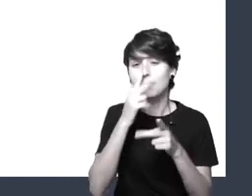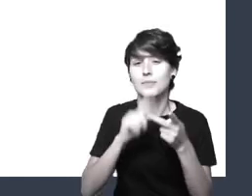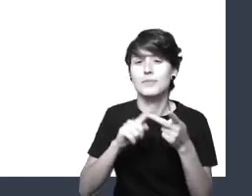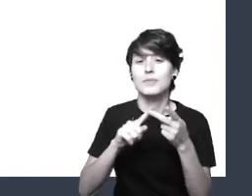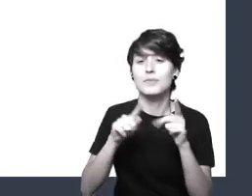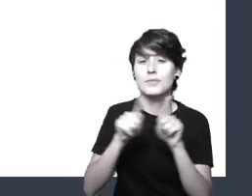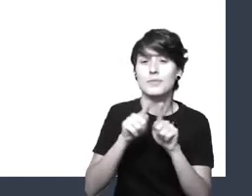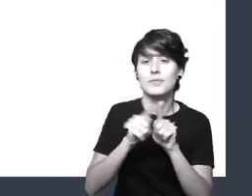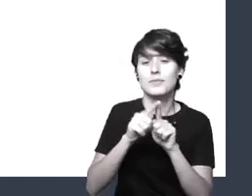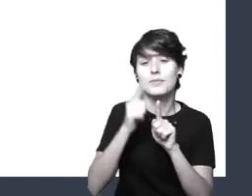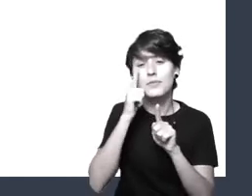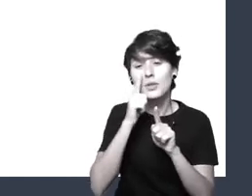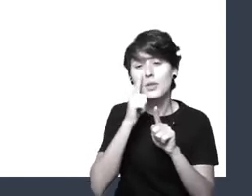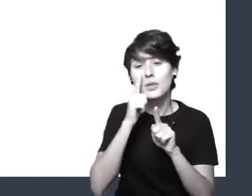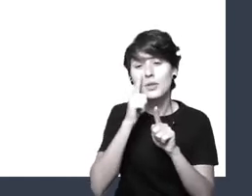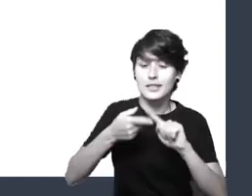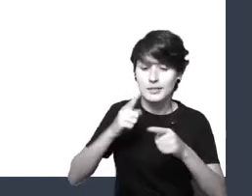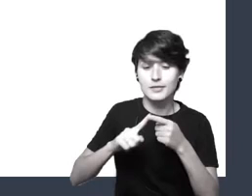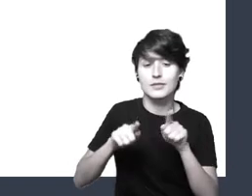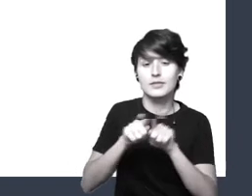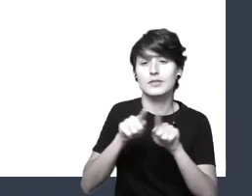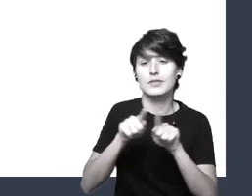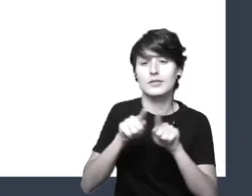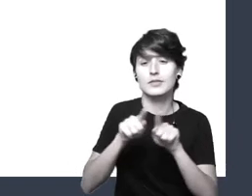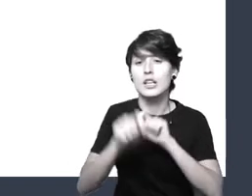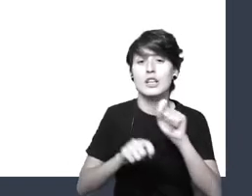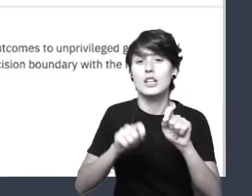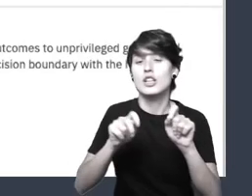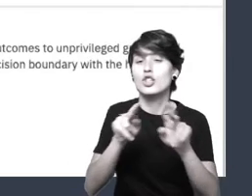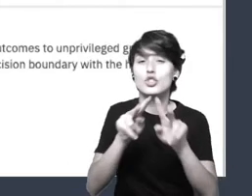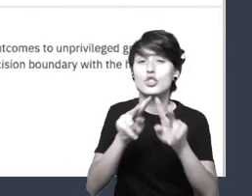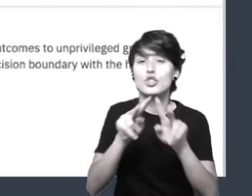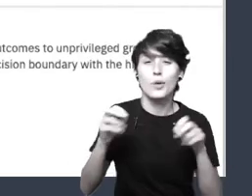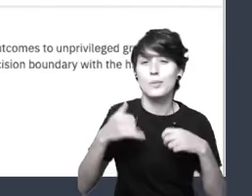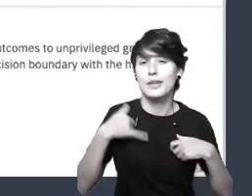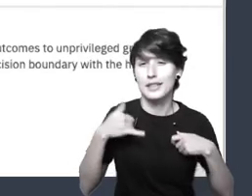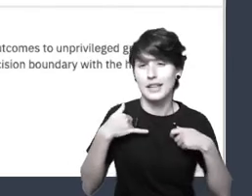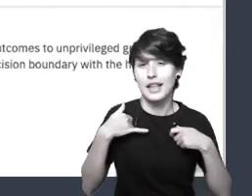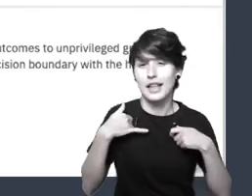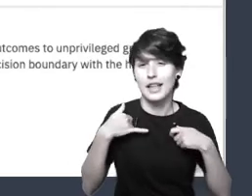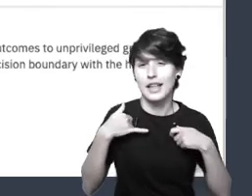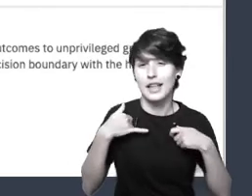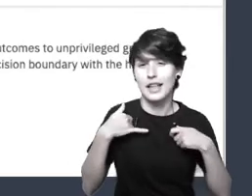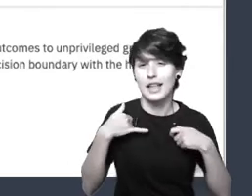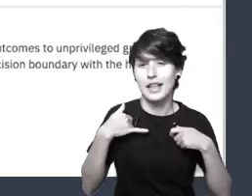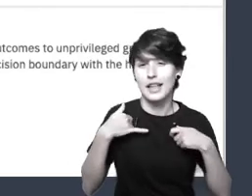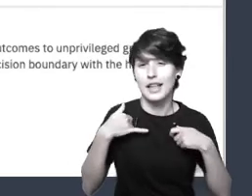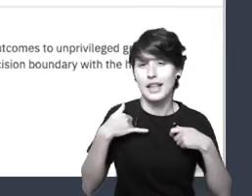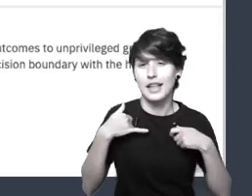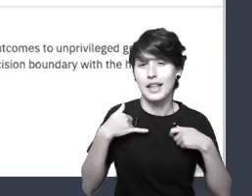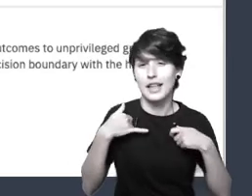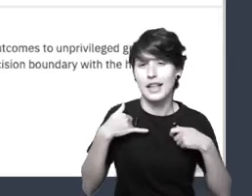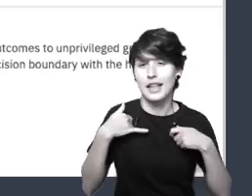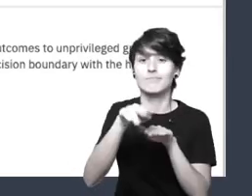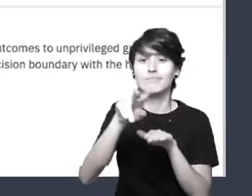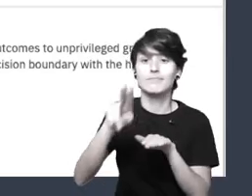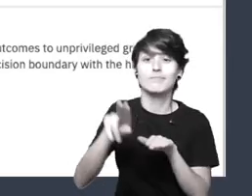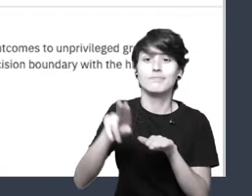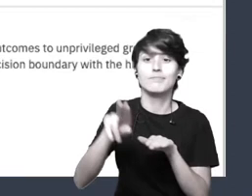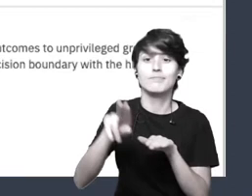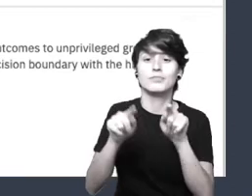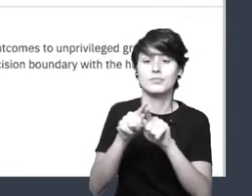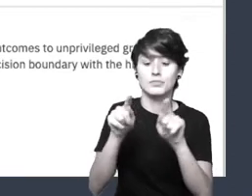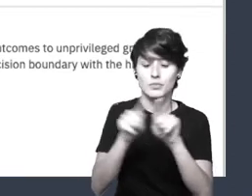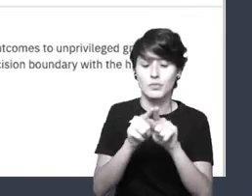nossos dados são enviesados em relação à idade? Bom, o próximo passo é utilizar uma